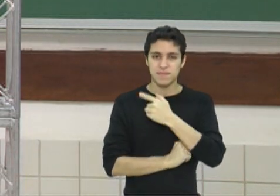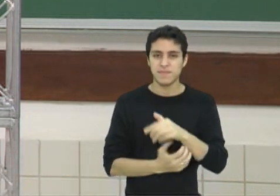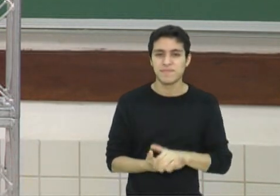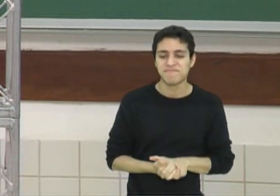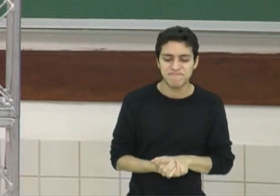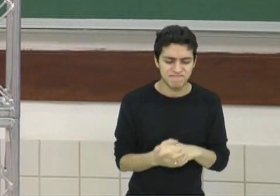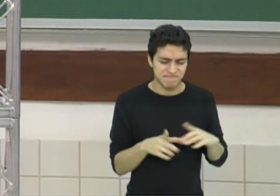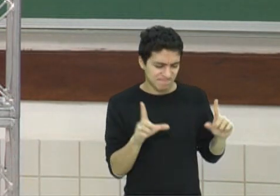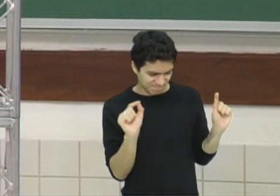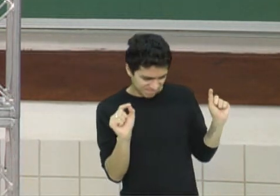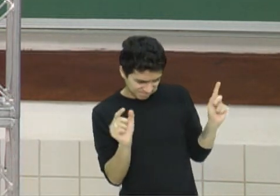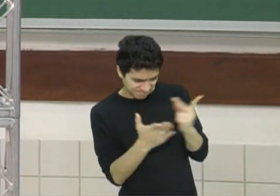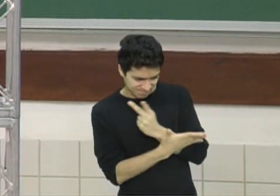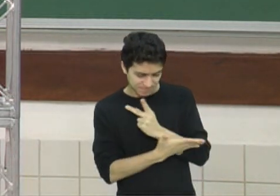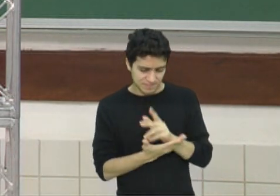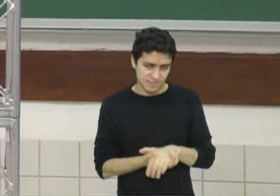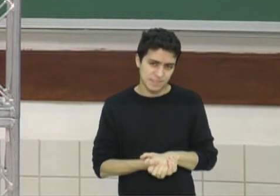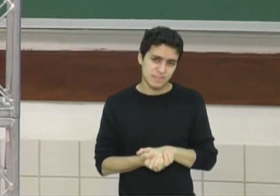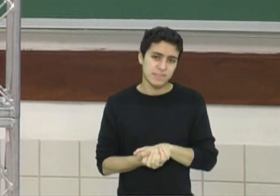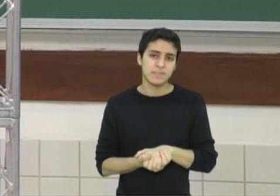O que acontece?